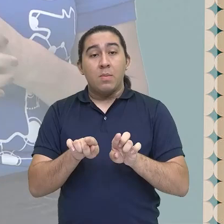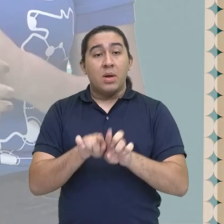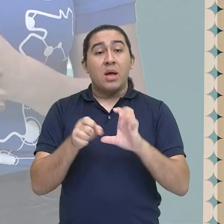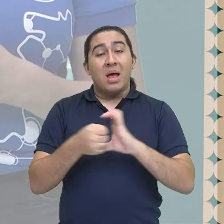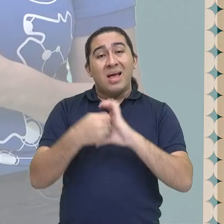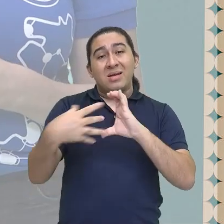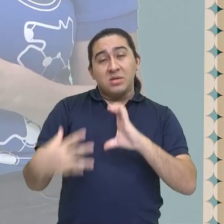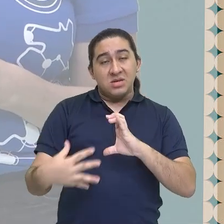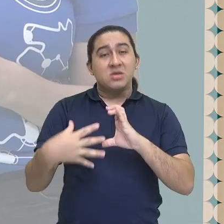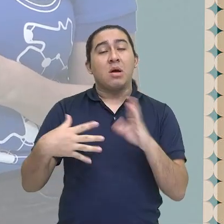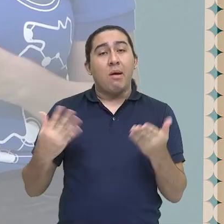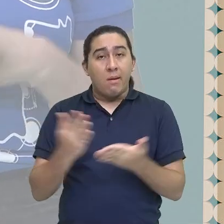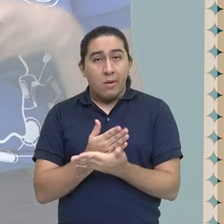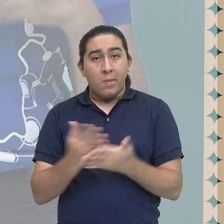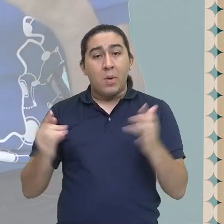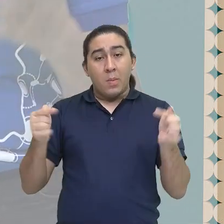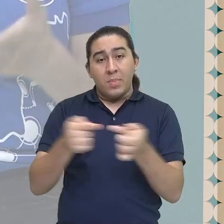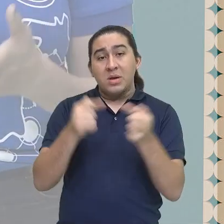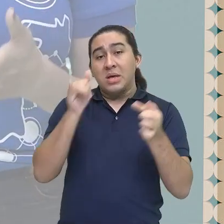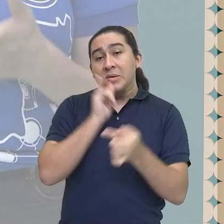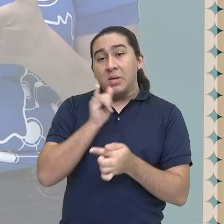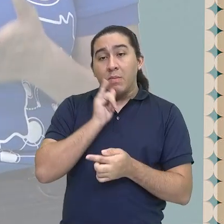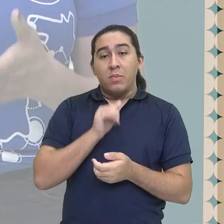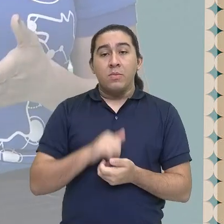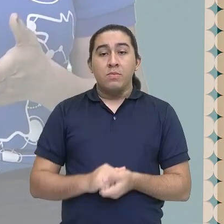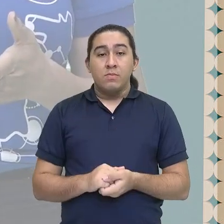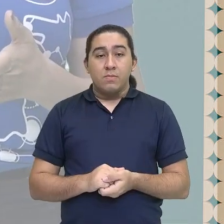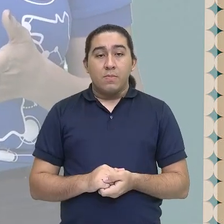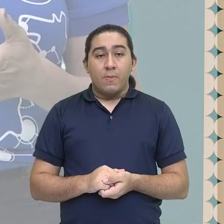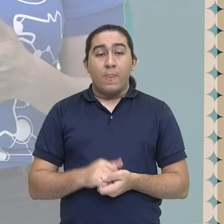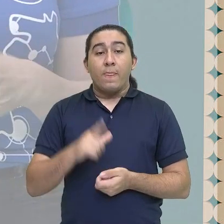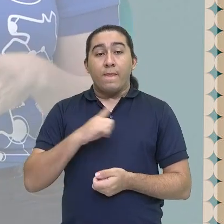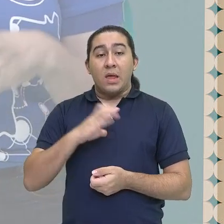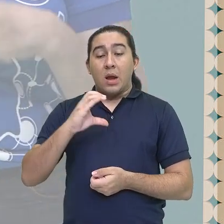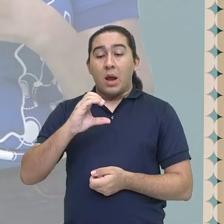bem específicas, como a linguagem culta.